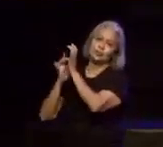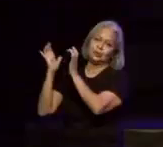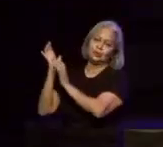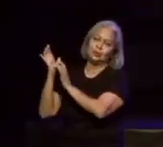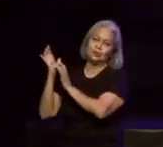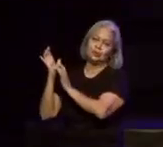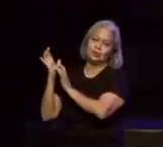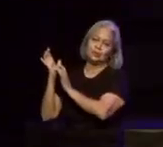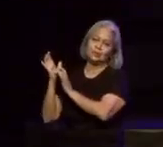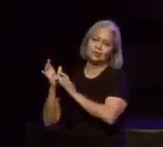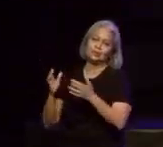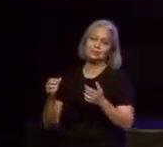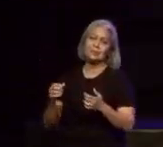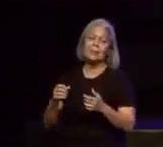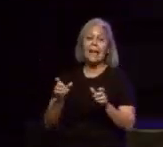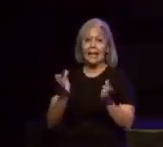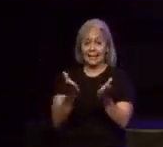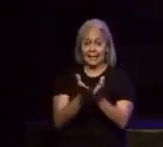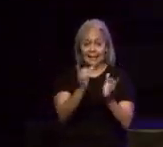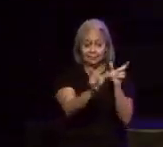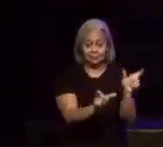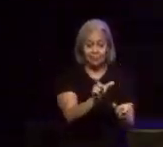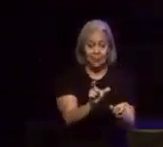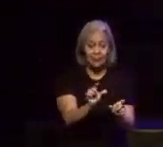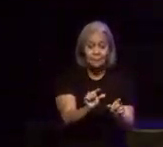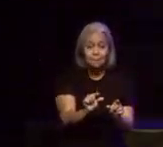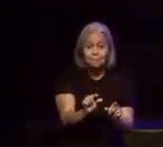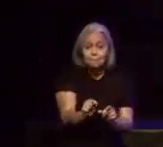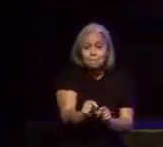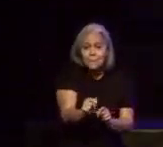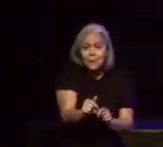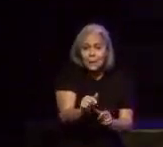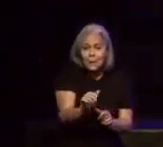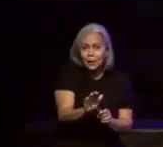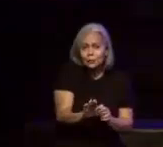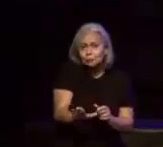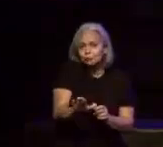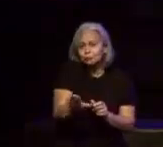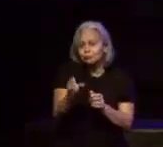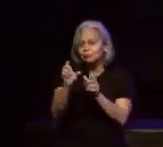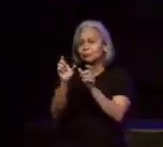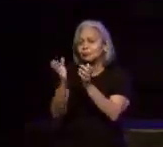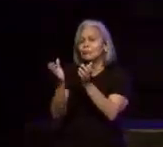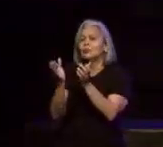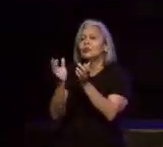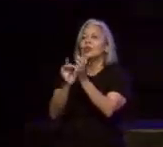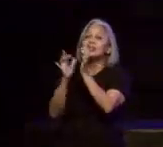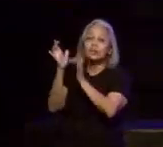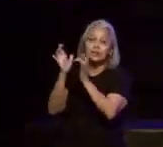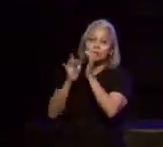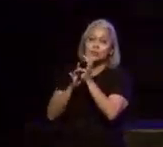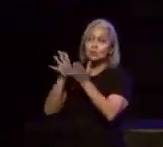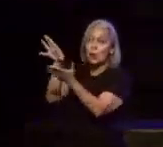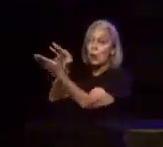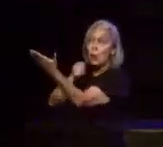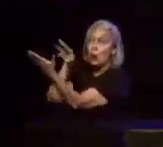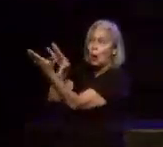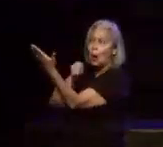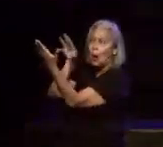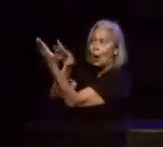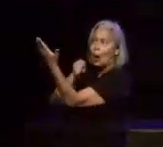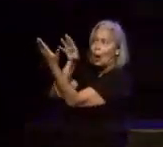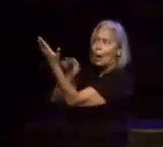são pequenos cristos, cristãos. Aqueles que são iguais, que são cópias, que vão repetindo, que